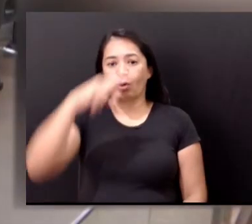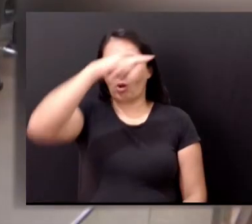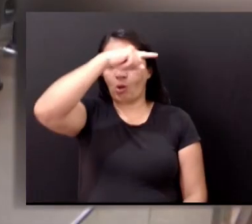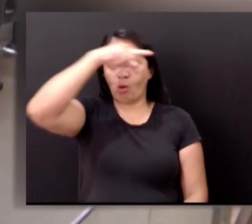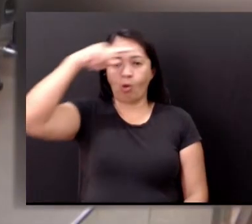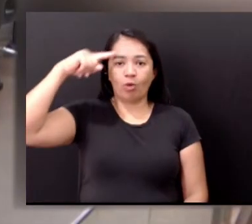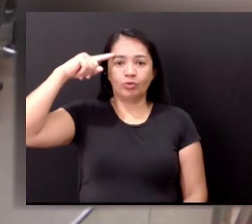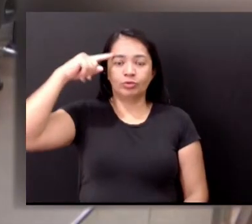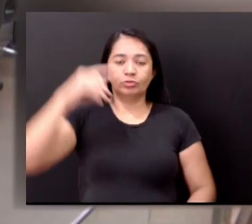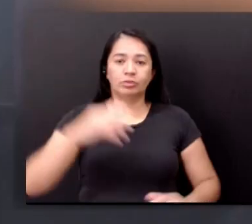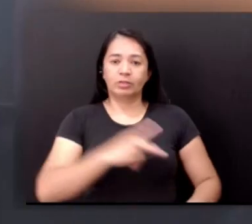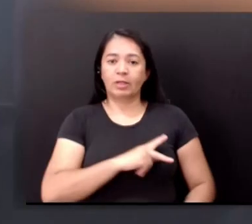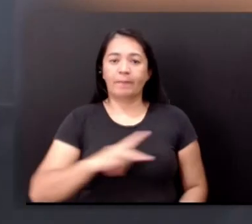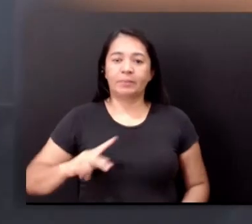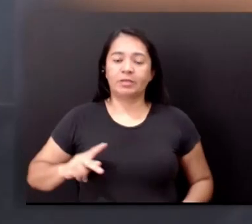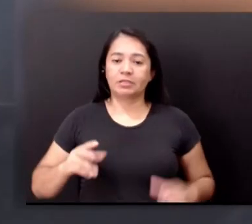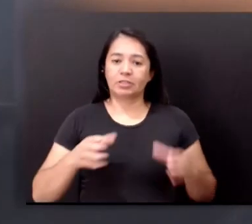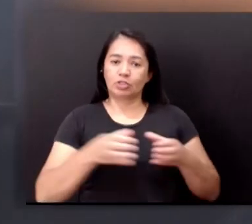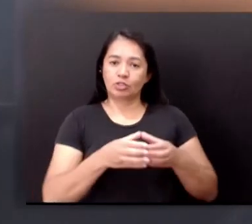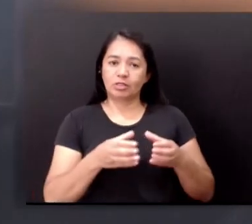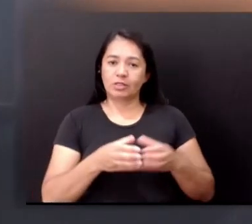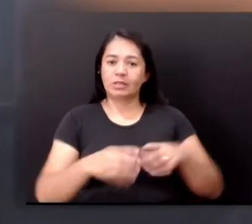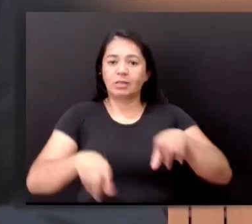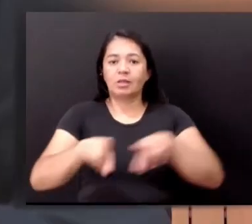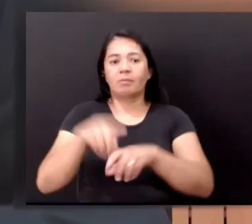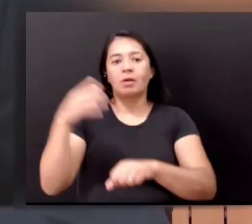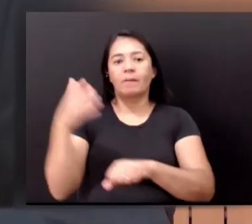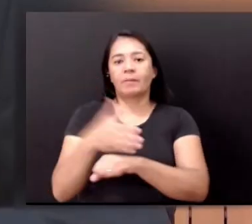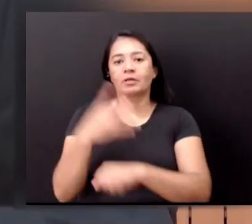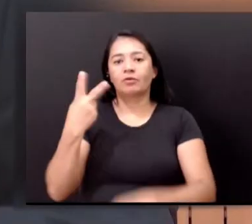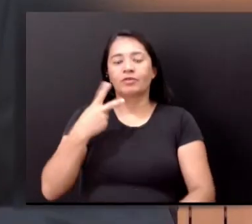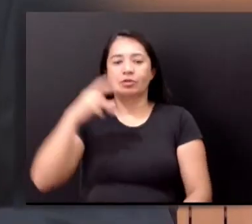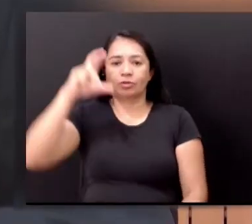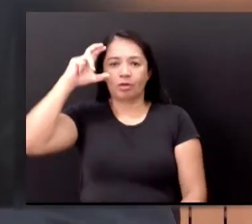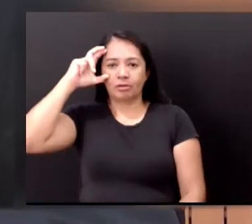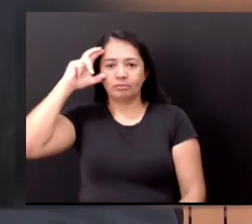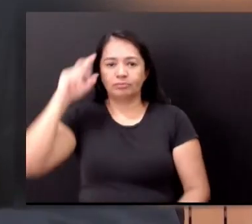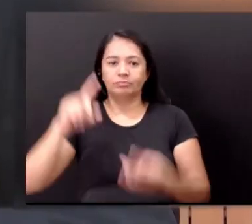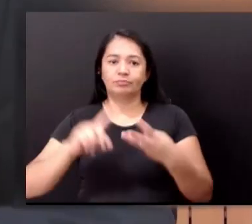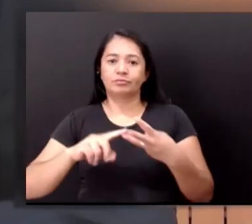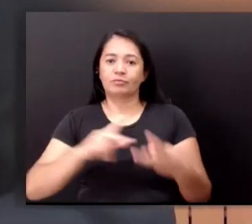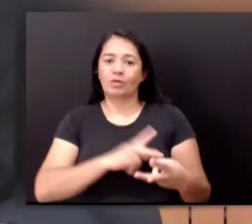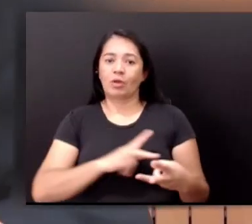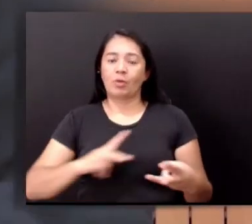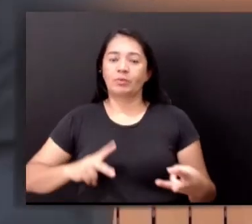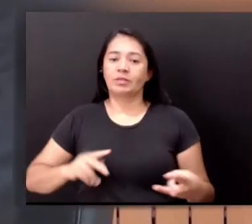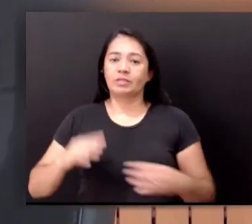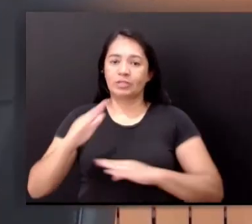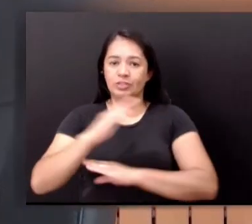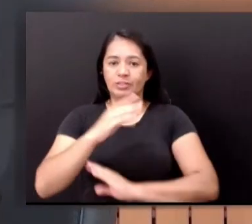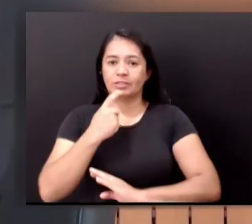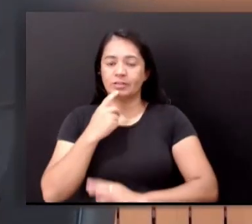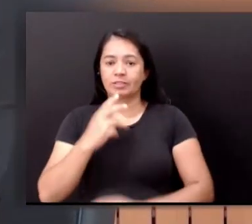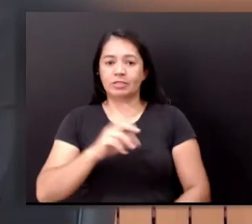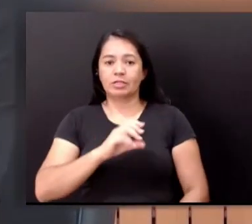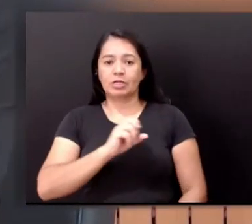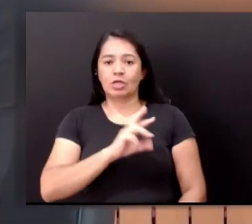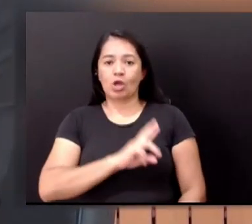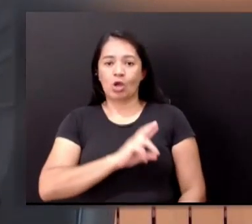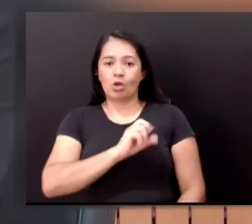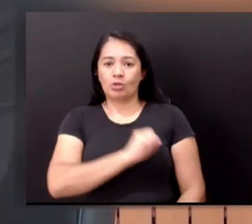também participaram da audiência o vereador Carlinhos Camelô e o presidente da Câmara, o vereador Luiz Rossini, que